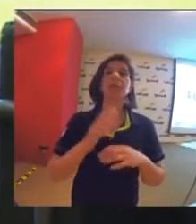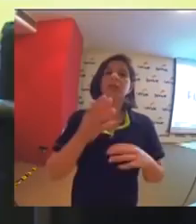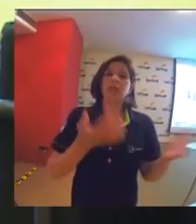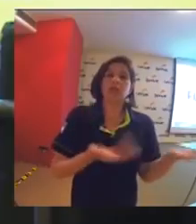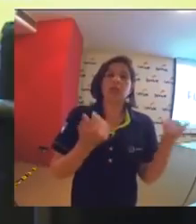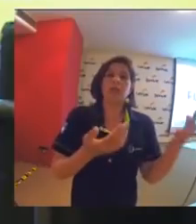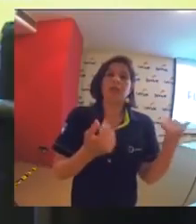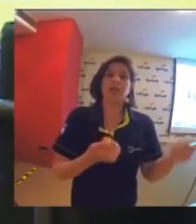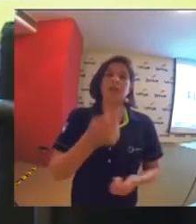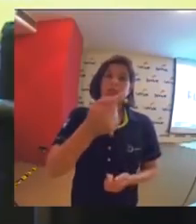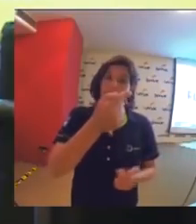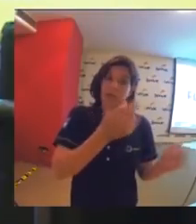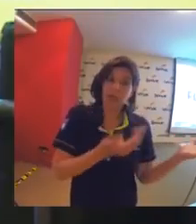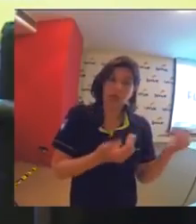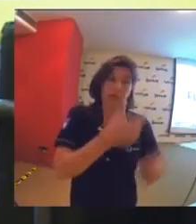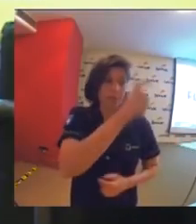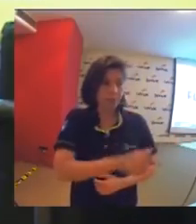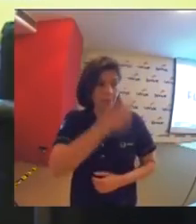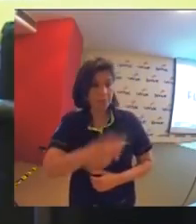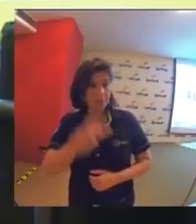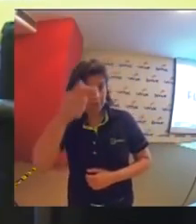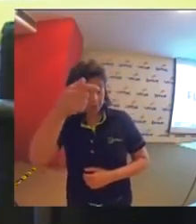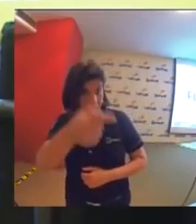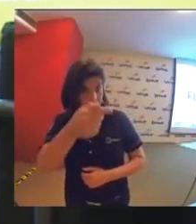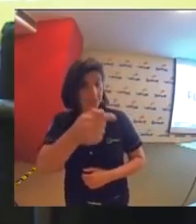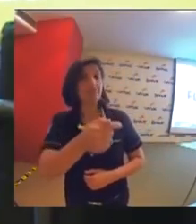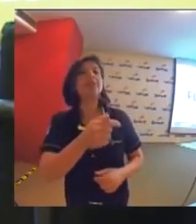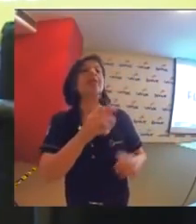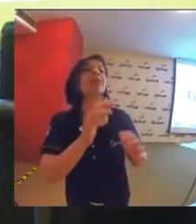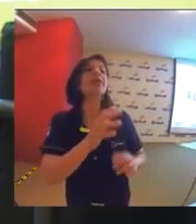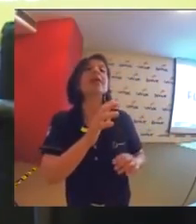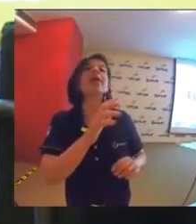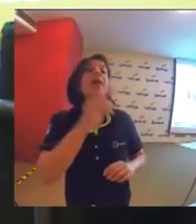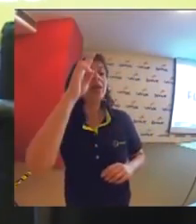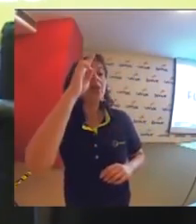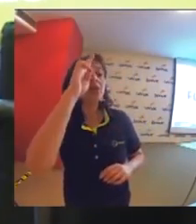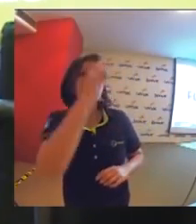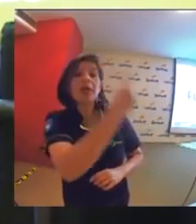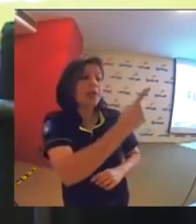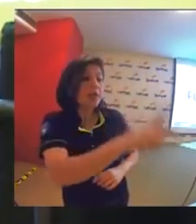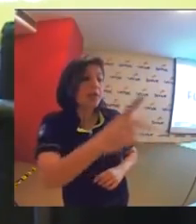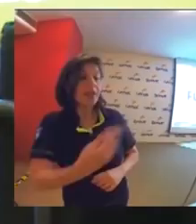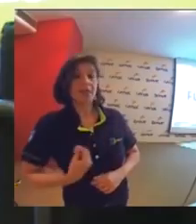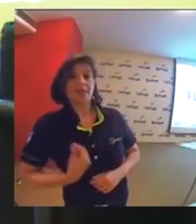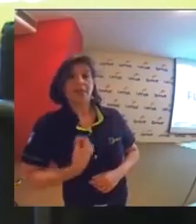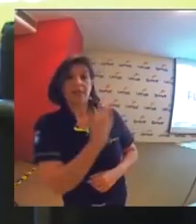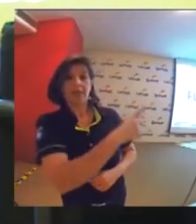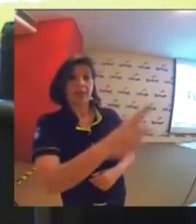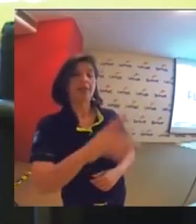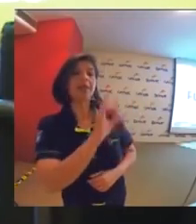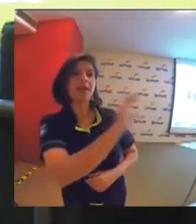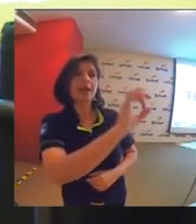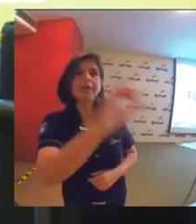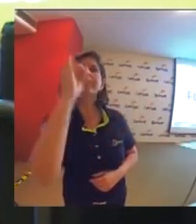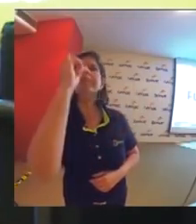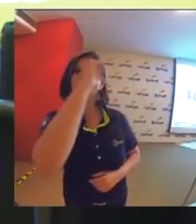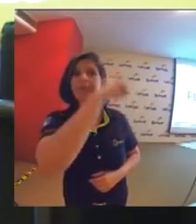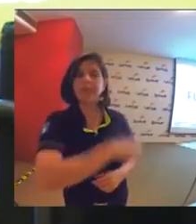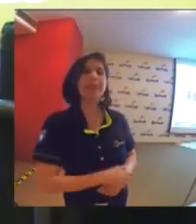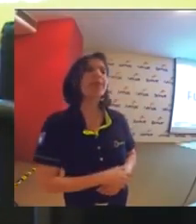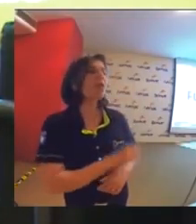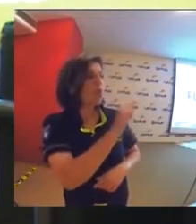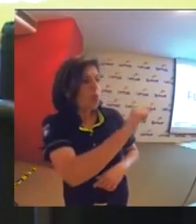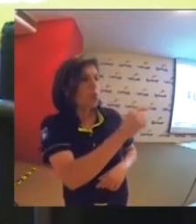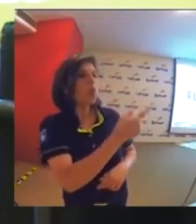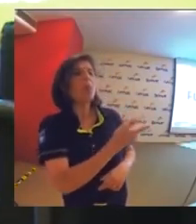histórico terrível. O mais velho tinha matado, num assalto, O outro a seguir tinha posto um professor em estado de